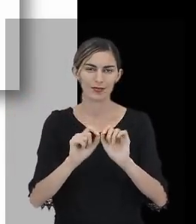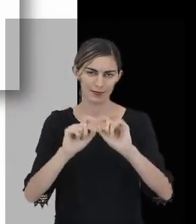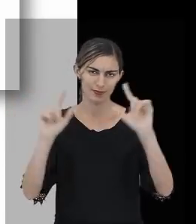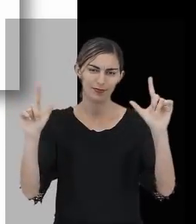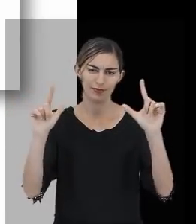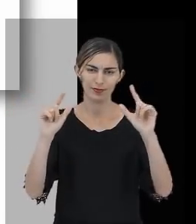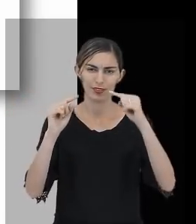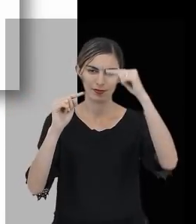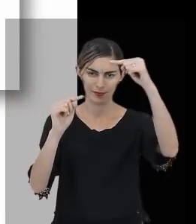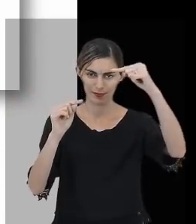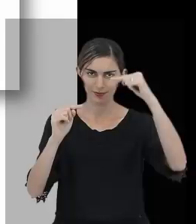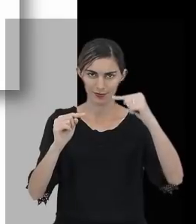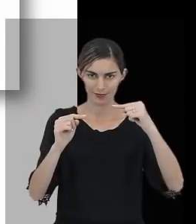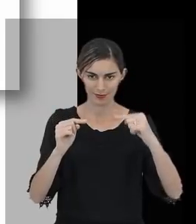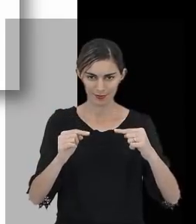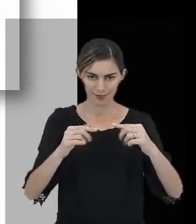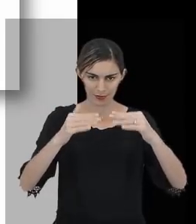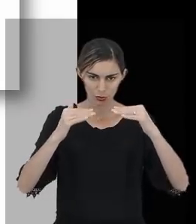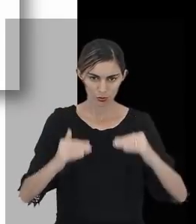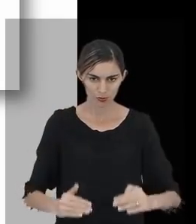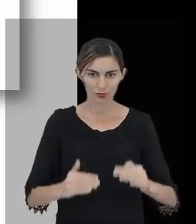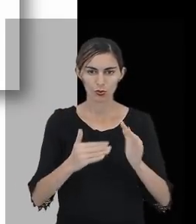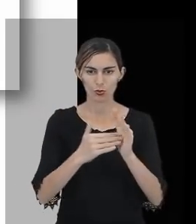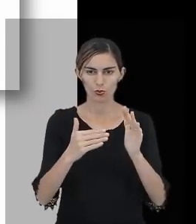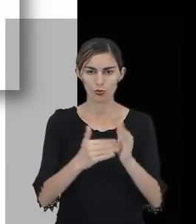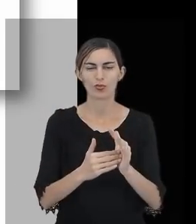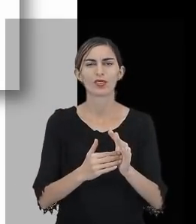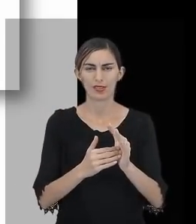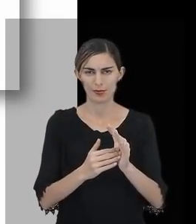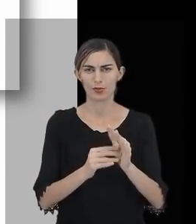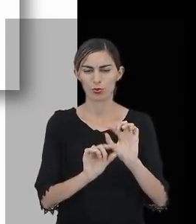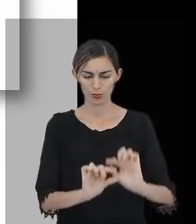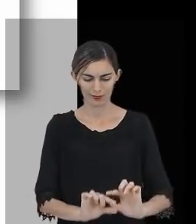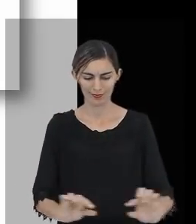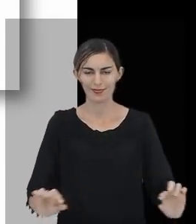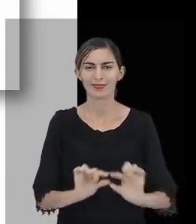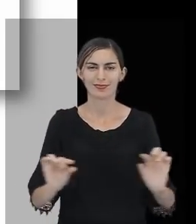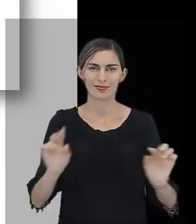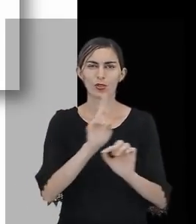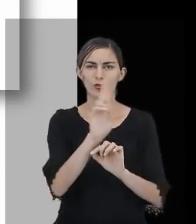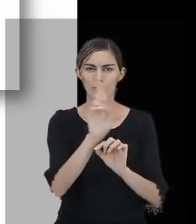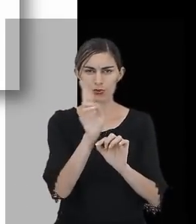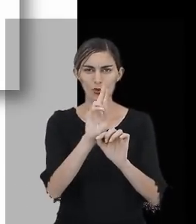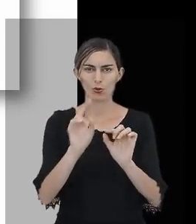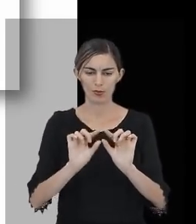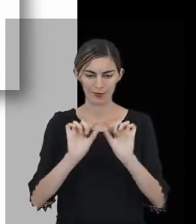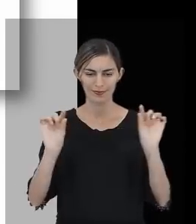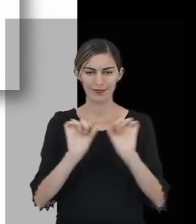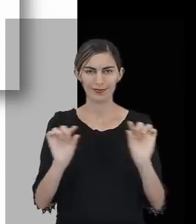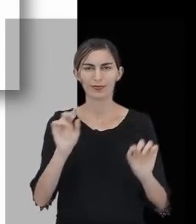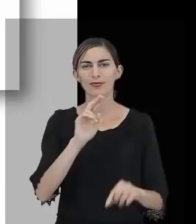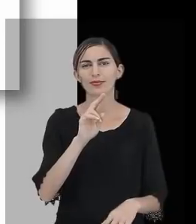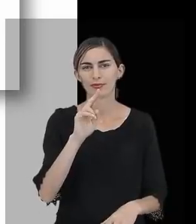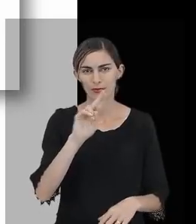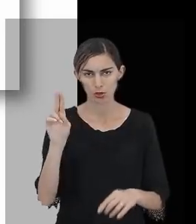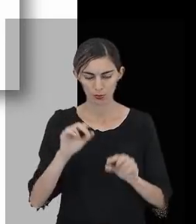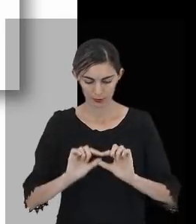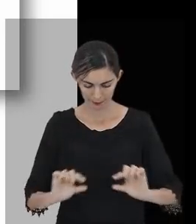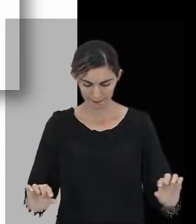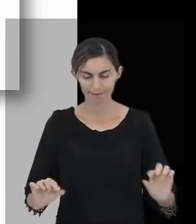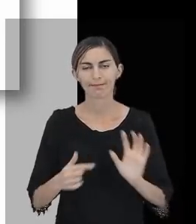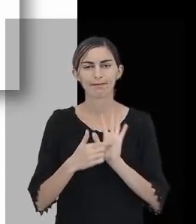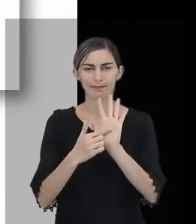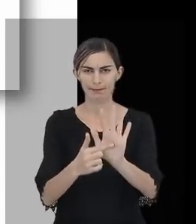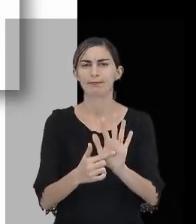text e abaixo dele tem esse spinner, certo? Que foi referenciado dessa forma aqui. Ele está abaixo deste outro componente aqui,